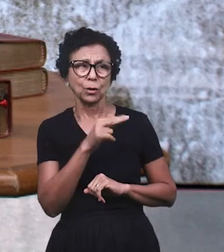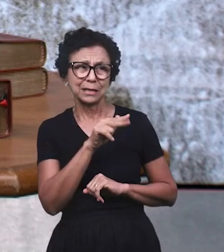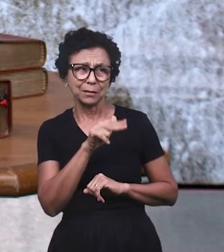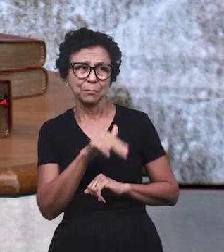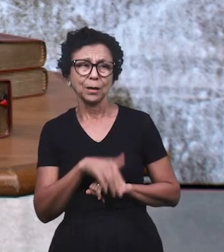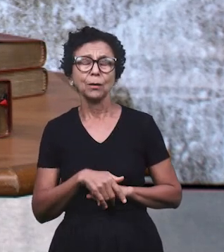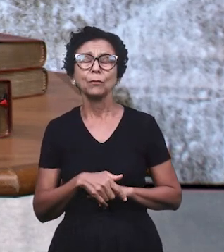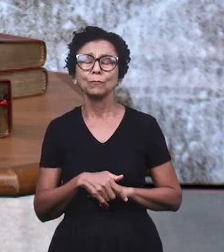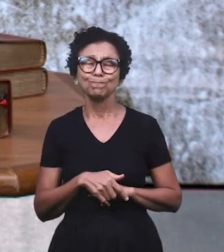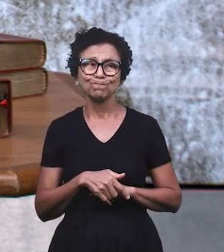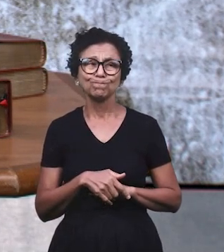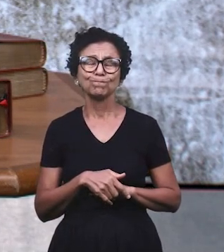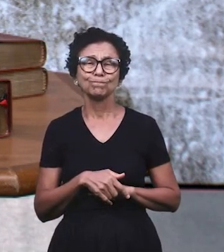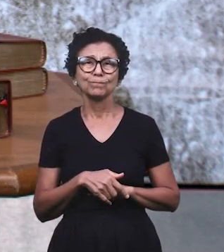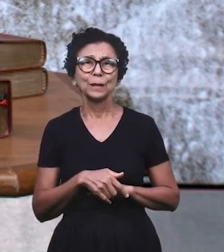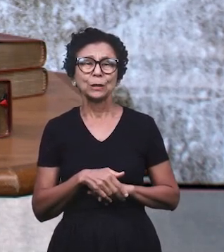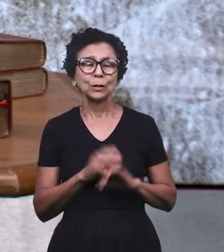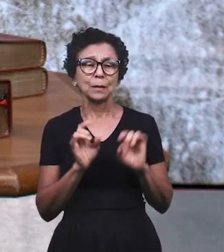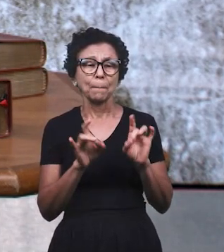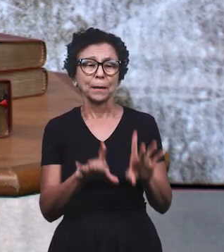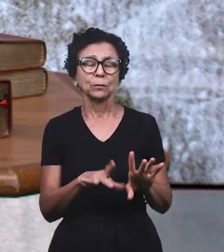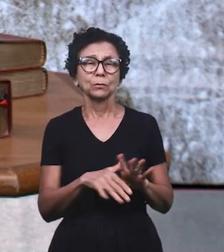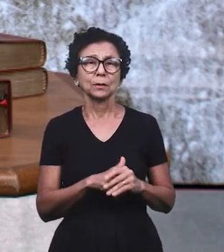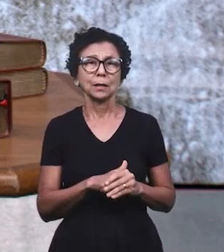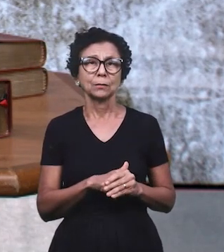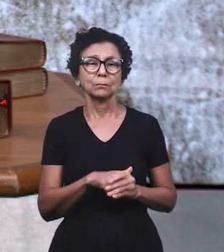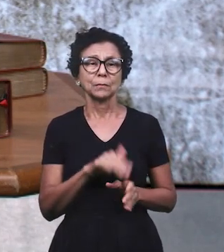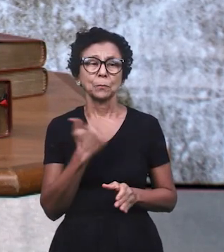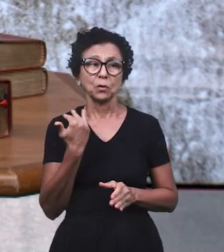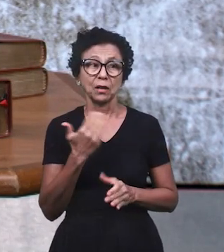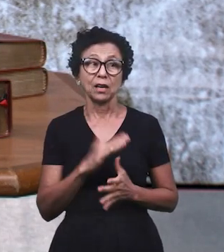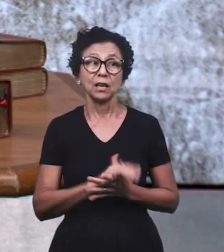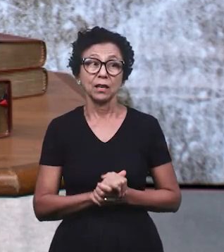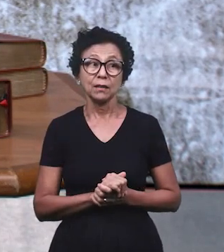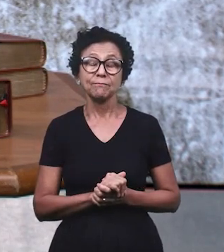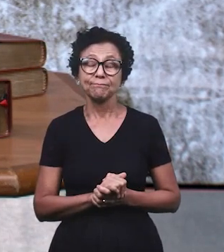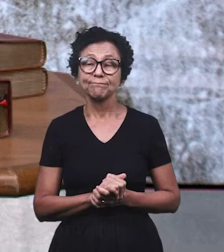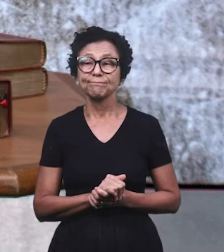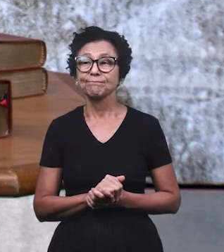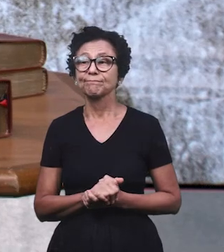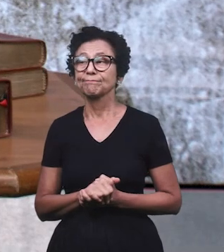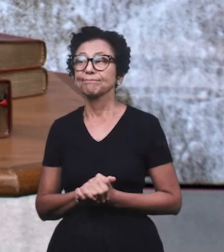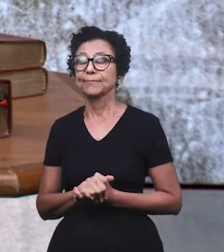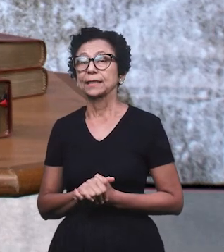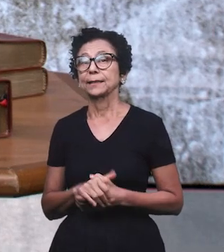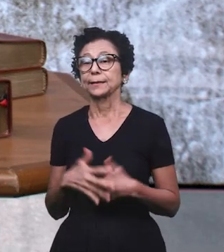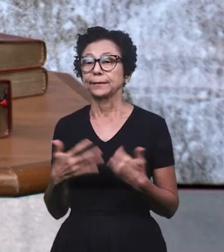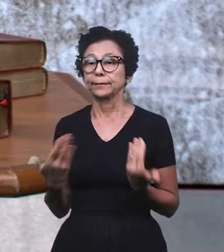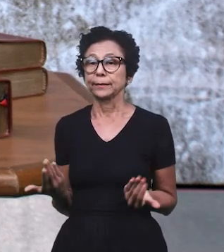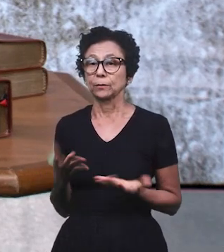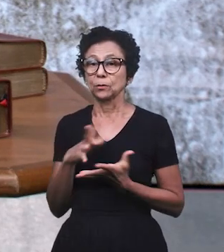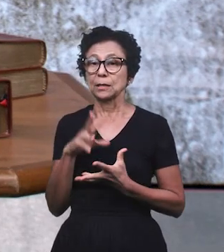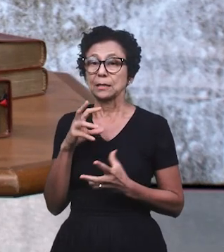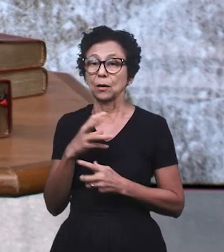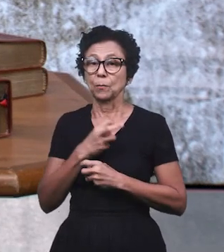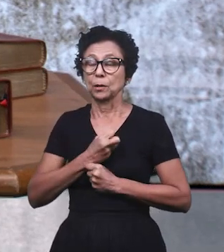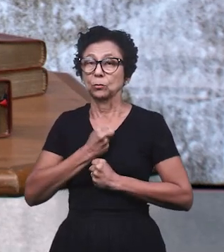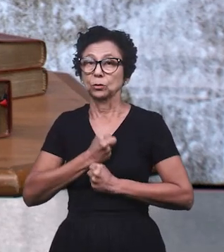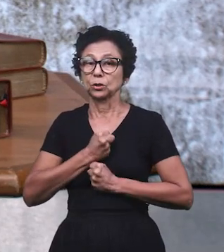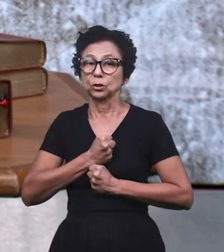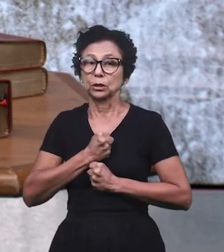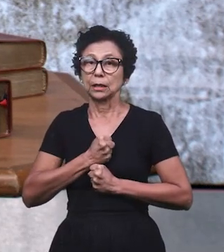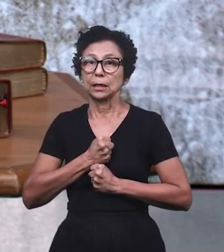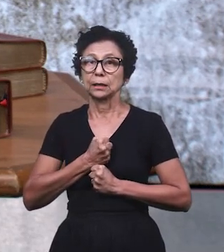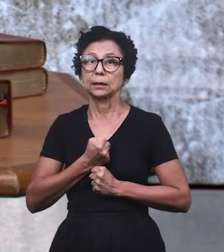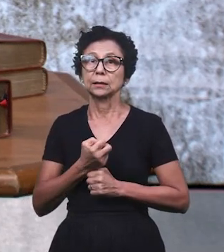de sua alma quando nos rogava. Nós, porém, não ouvimos. Por isso, vem sobre